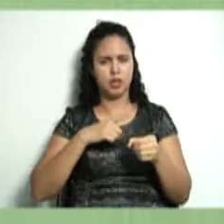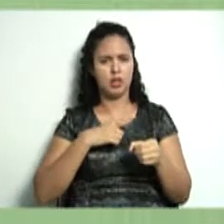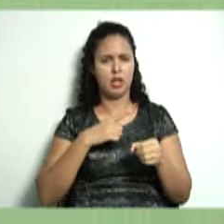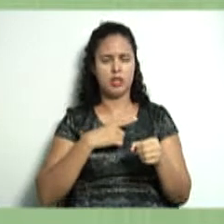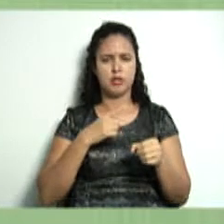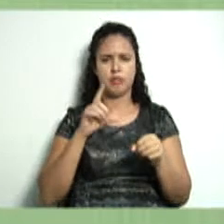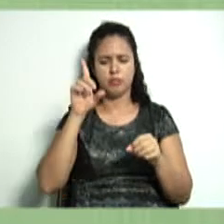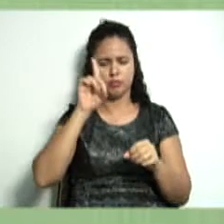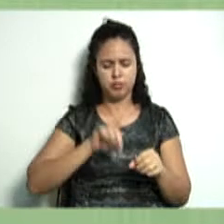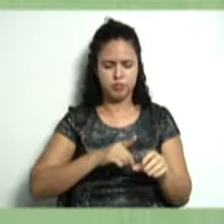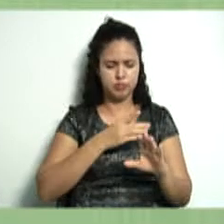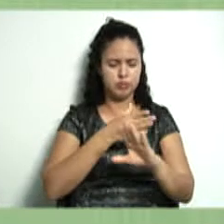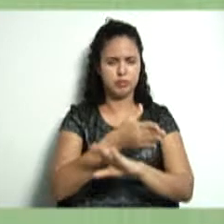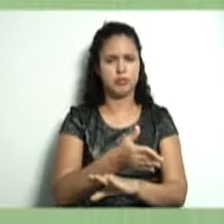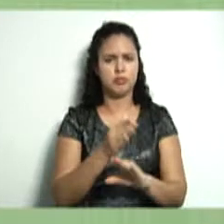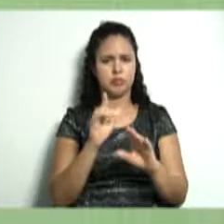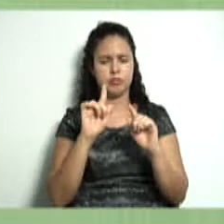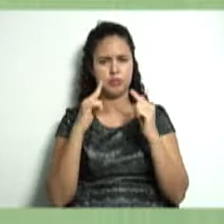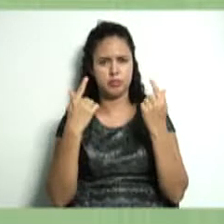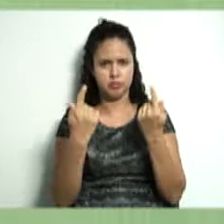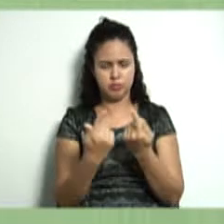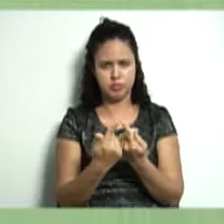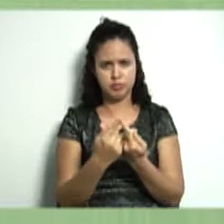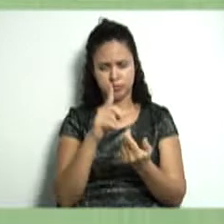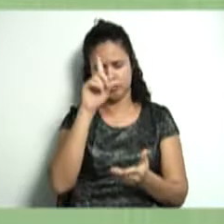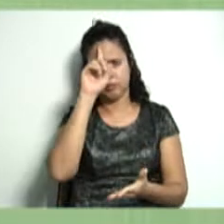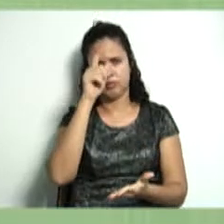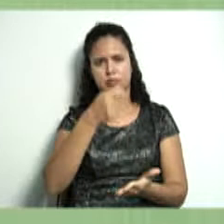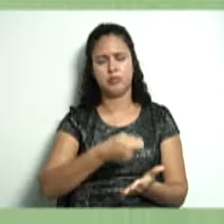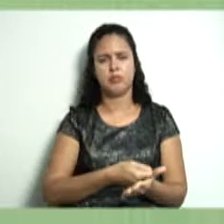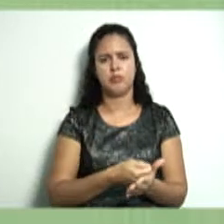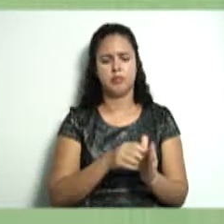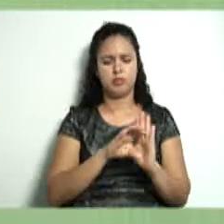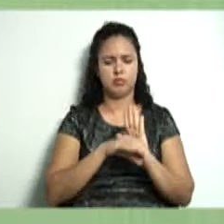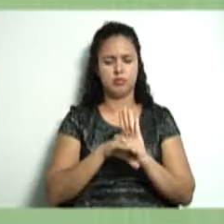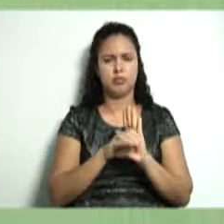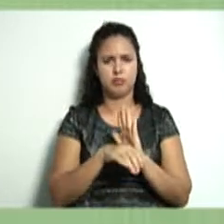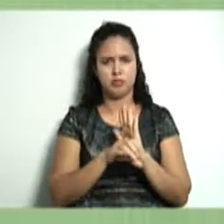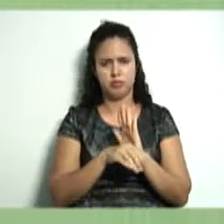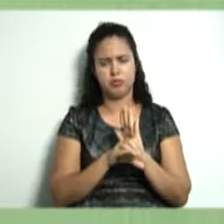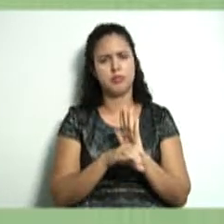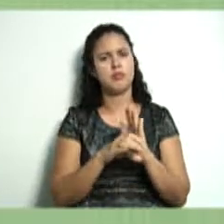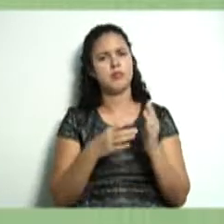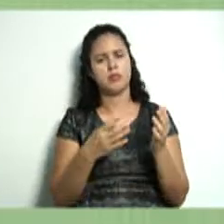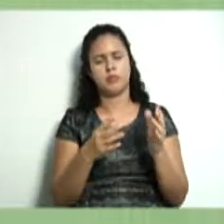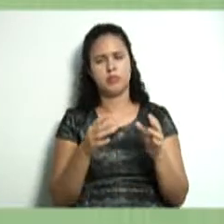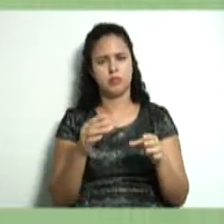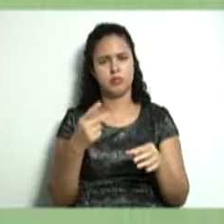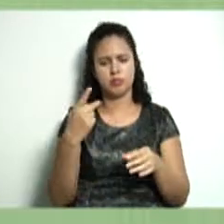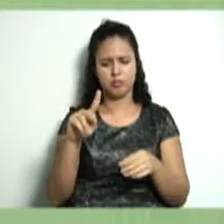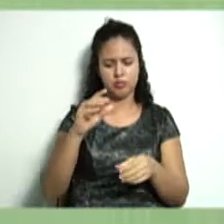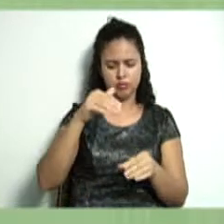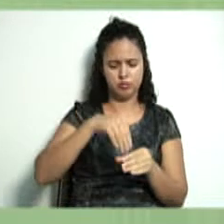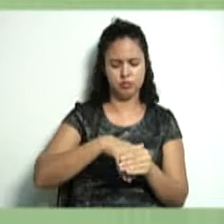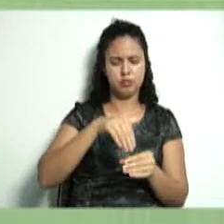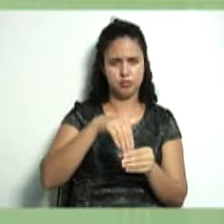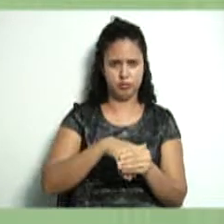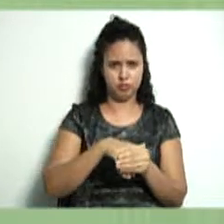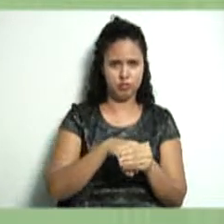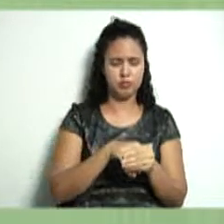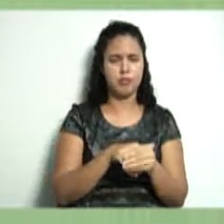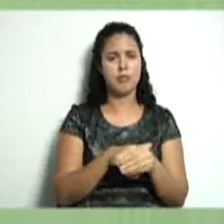essas assembleias e decidir o conteúdo dessas assembleias com seu voto. Então,